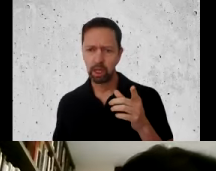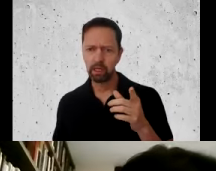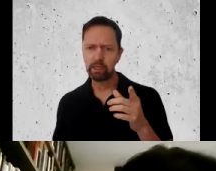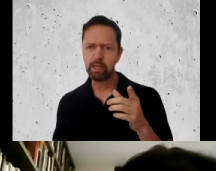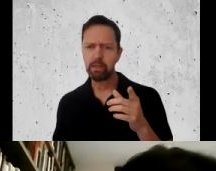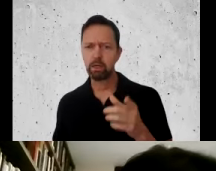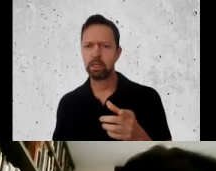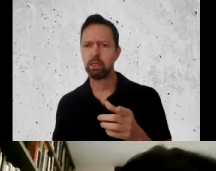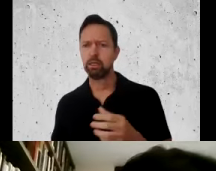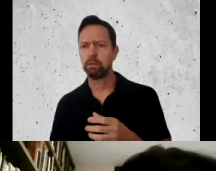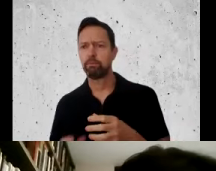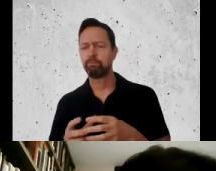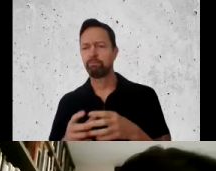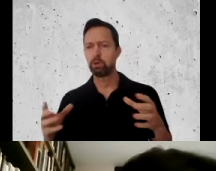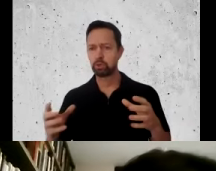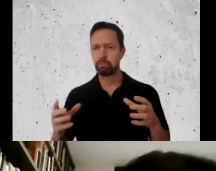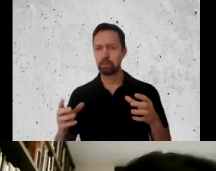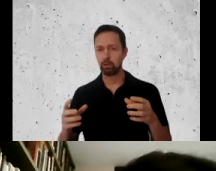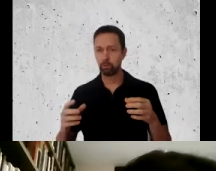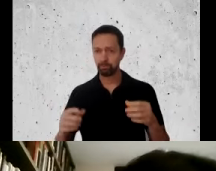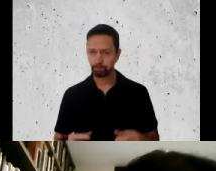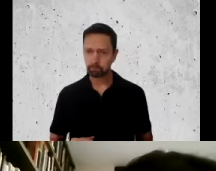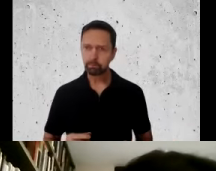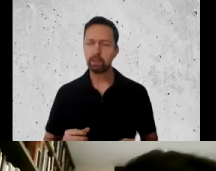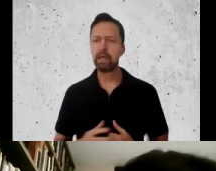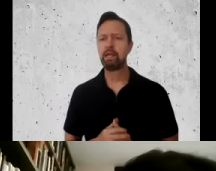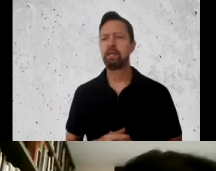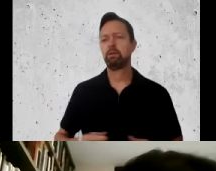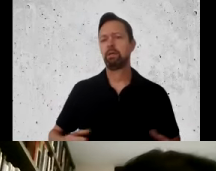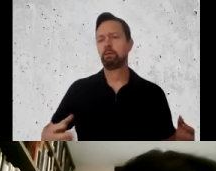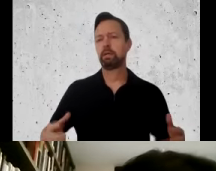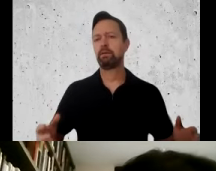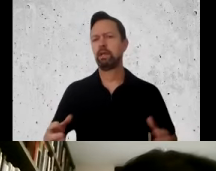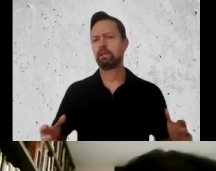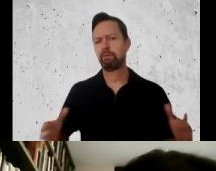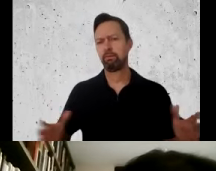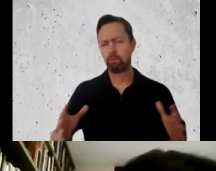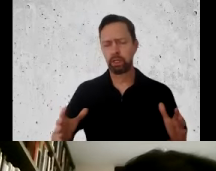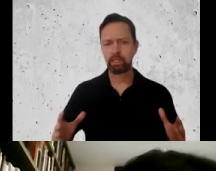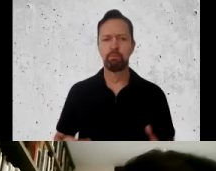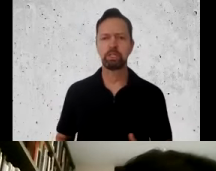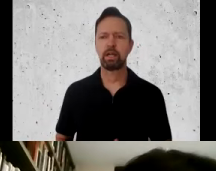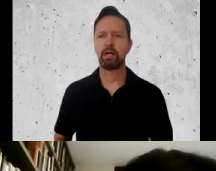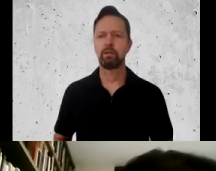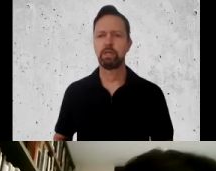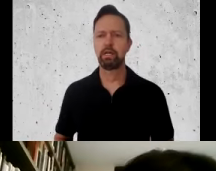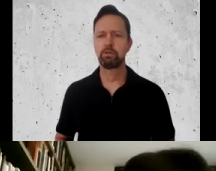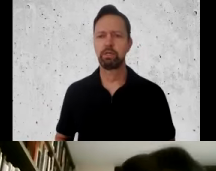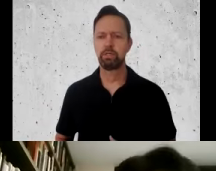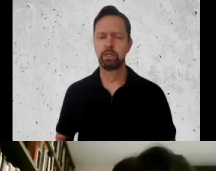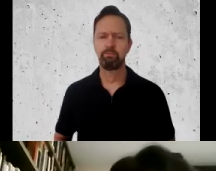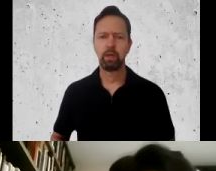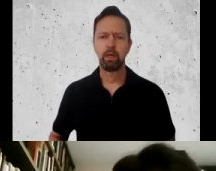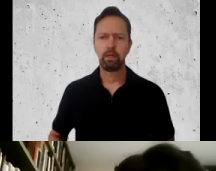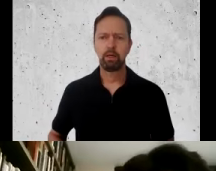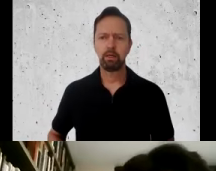cardumes e poços de petróleo. E aí o que ele tenta mostrar em cada um deles é o